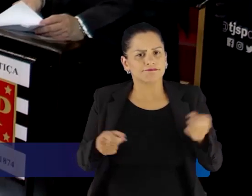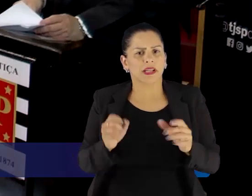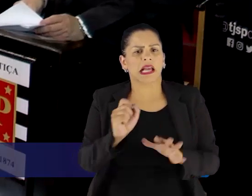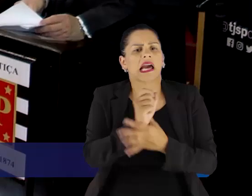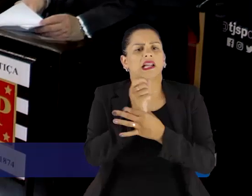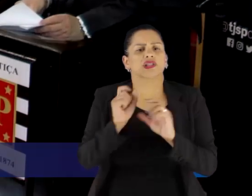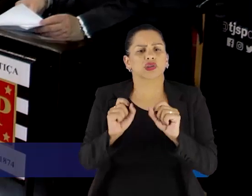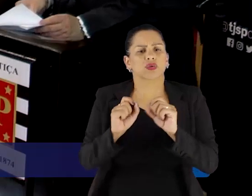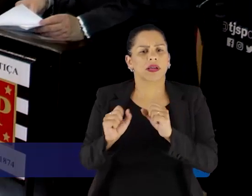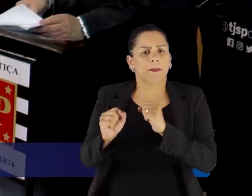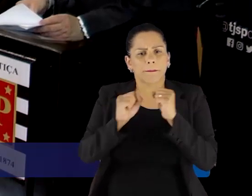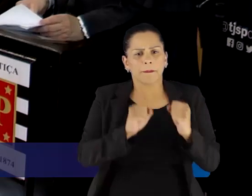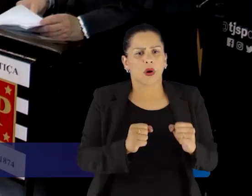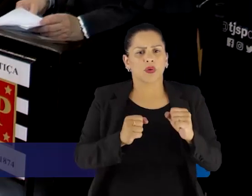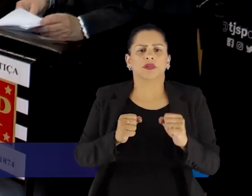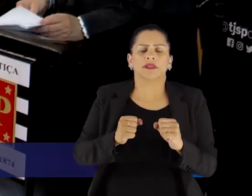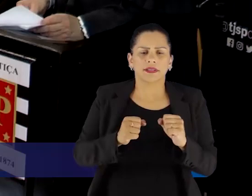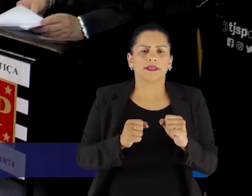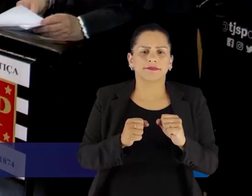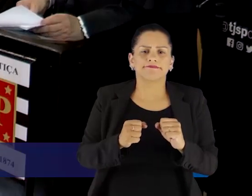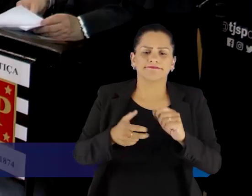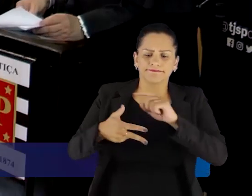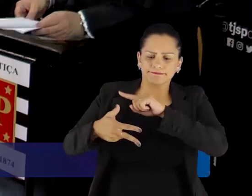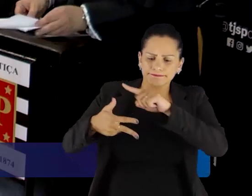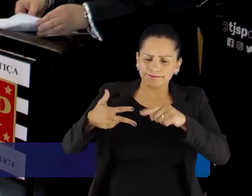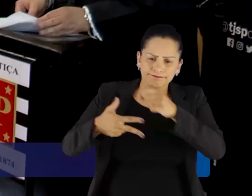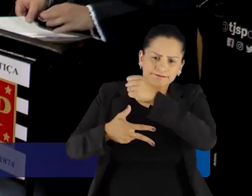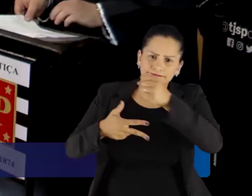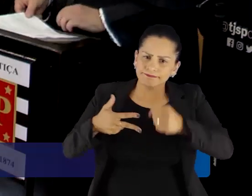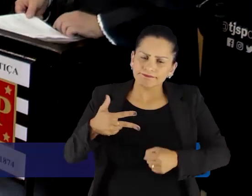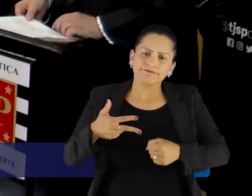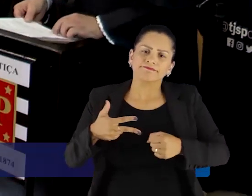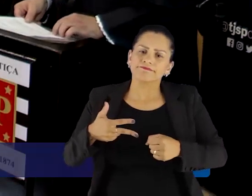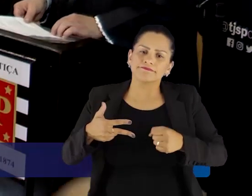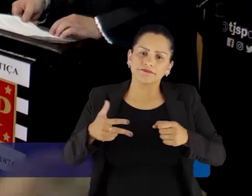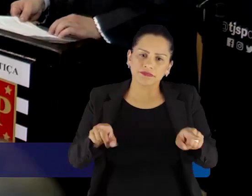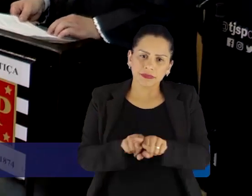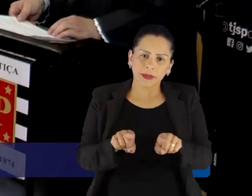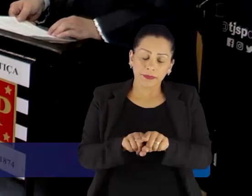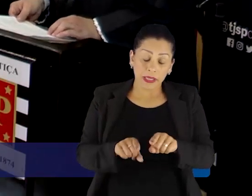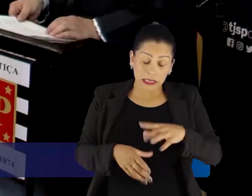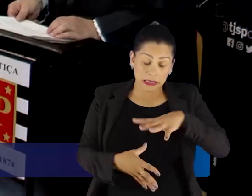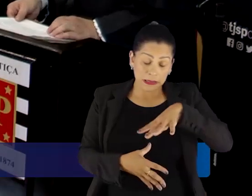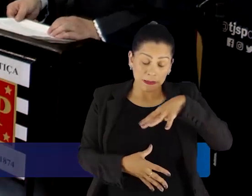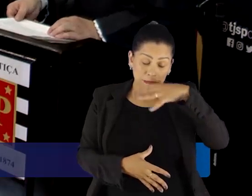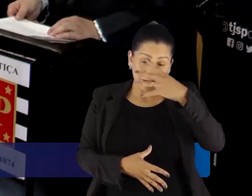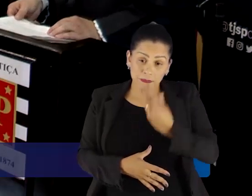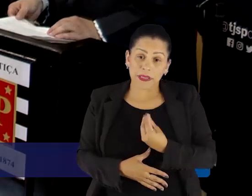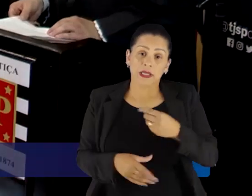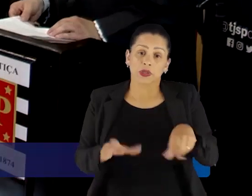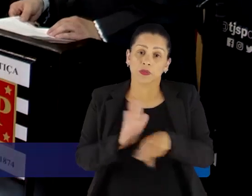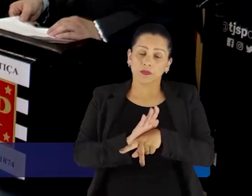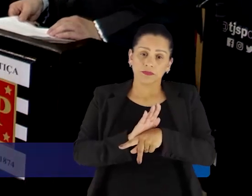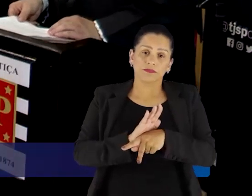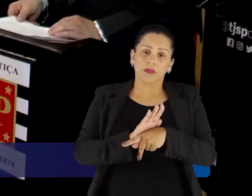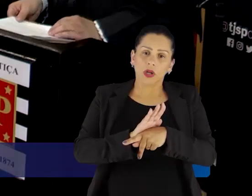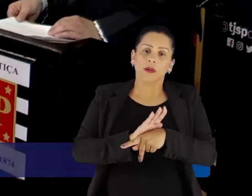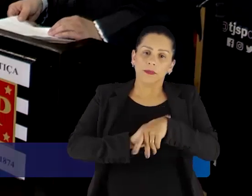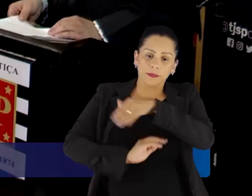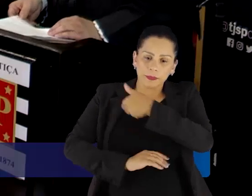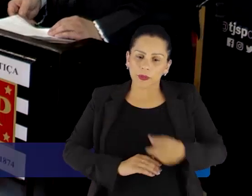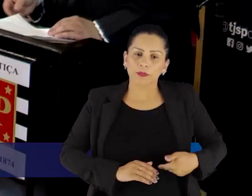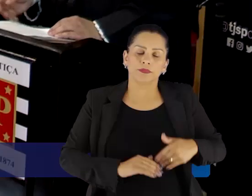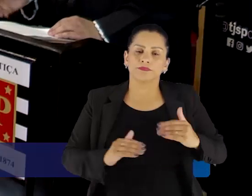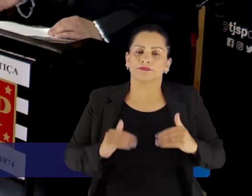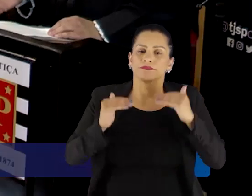dos poderes da República com elevação do Espírito público necessário ainda a robustecer a